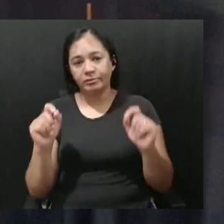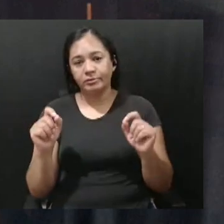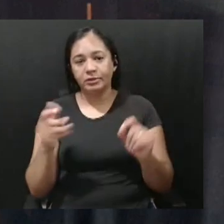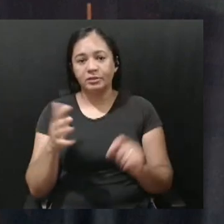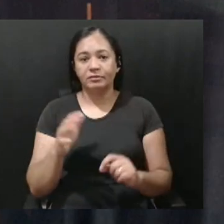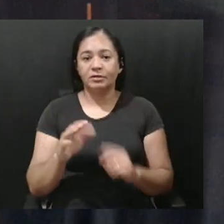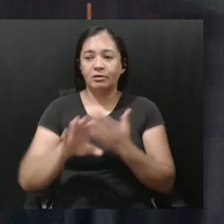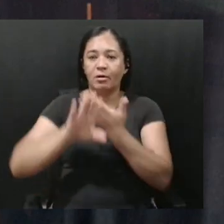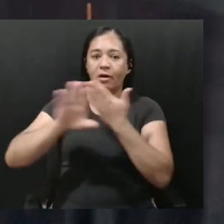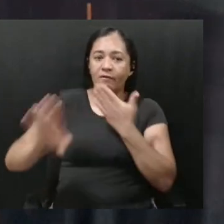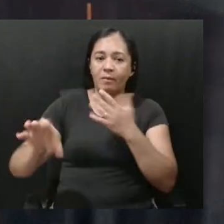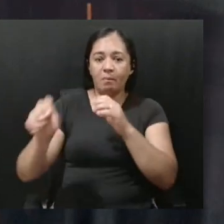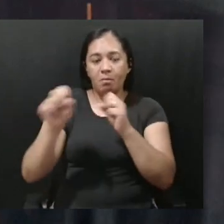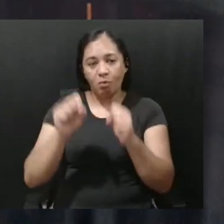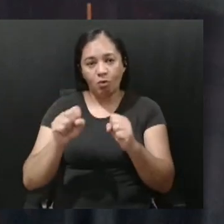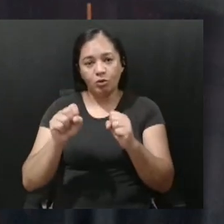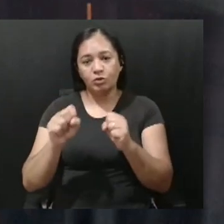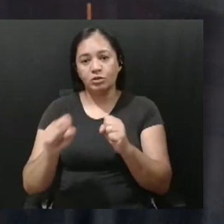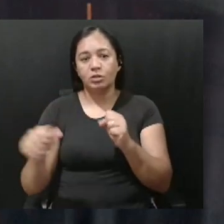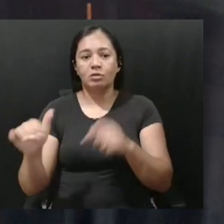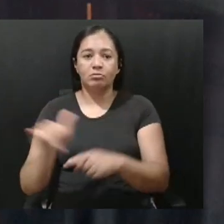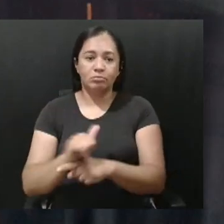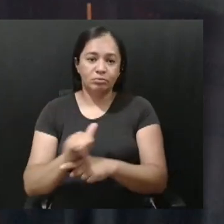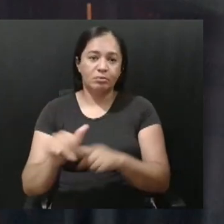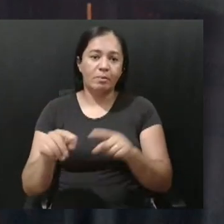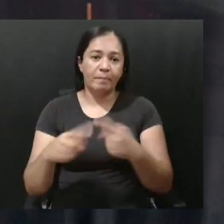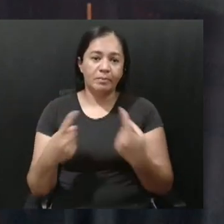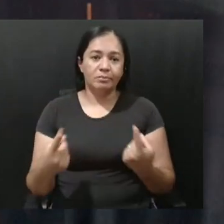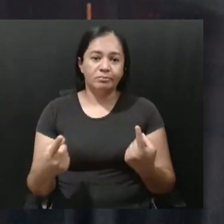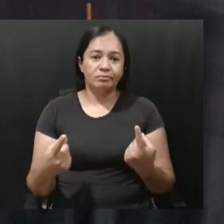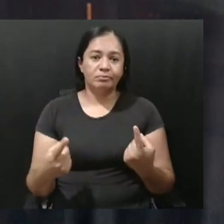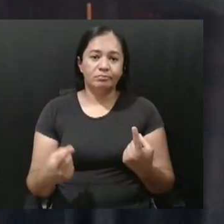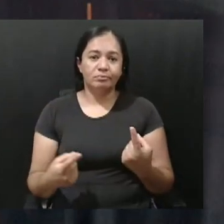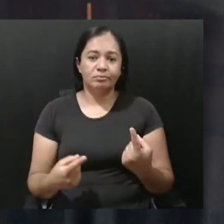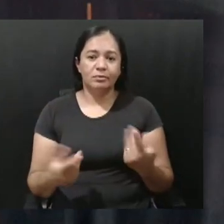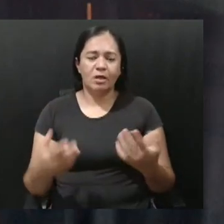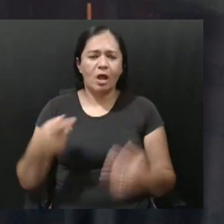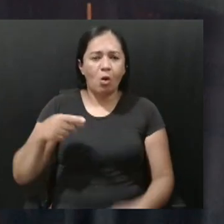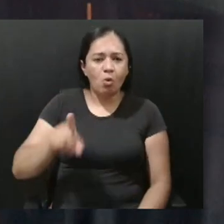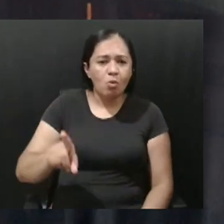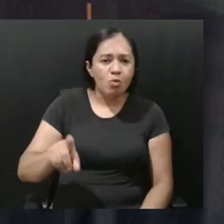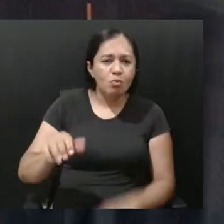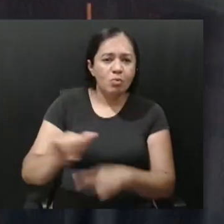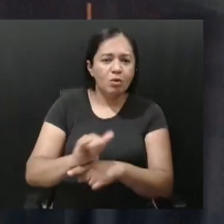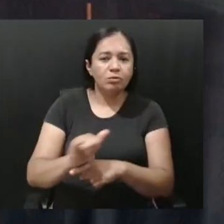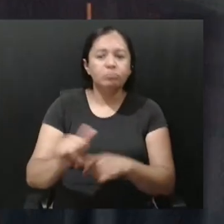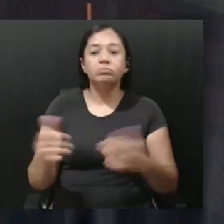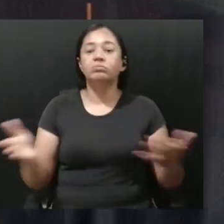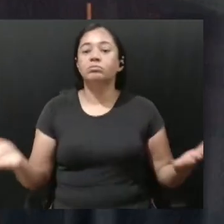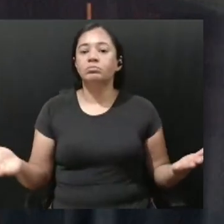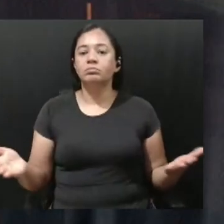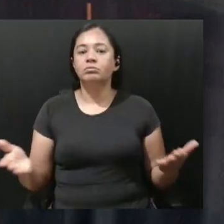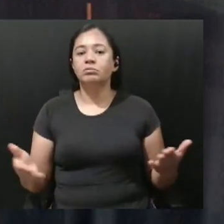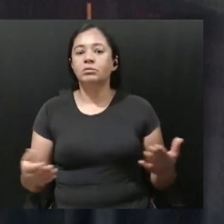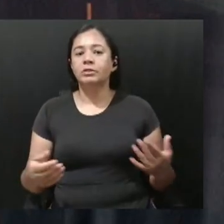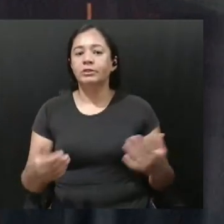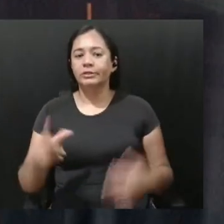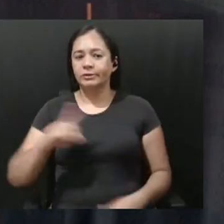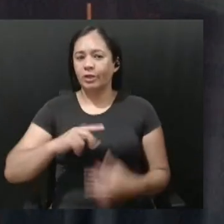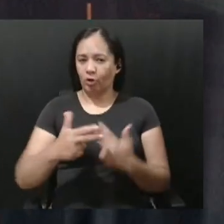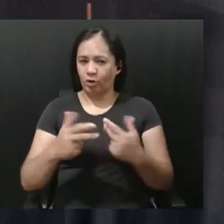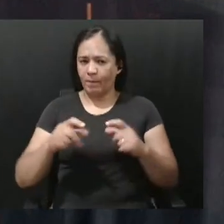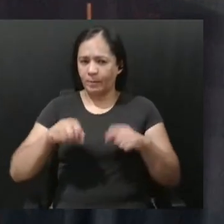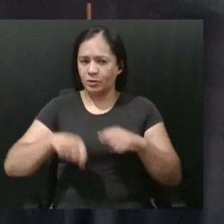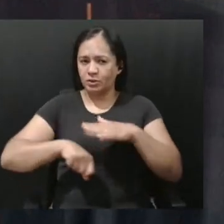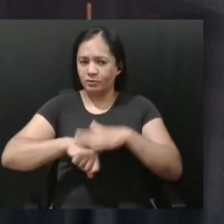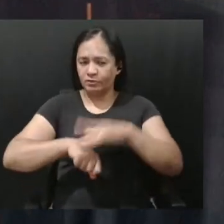uma alternativa, mas será que não é a última alternativa? Será que não tem coisas ali que daria para você fazer com isso? Acho que é um